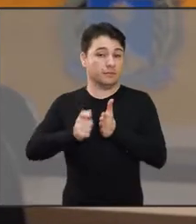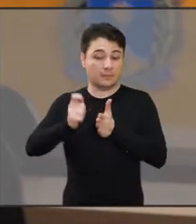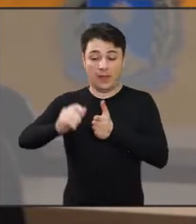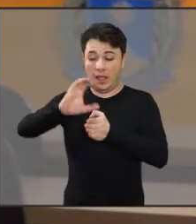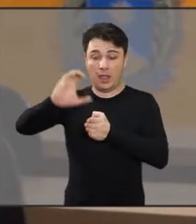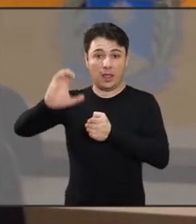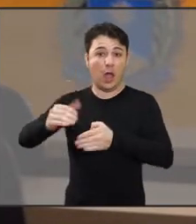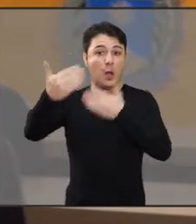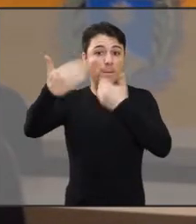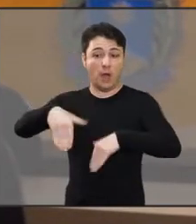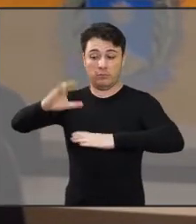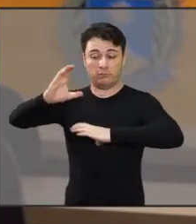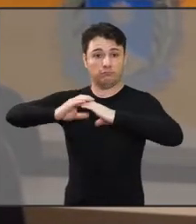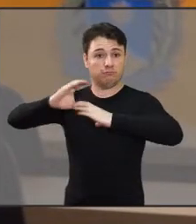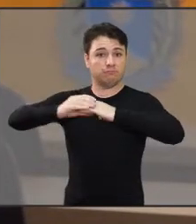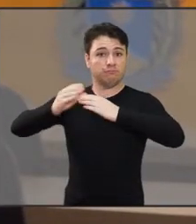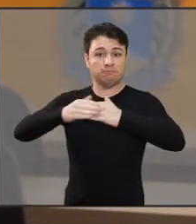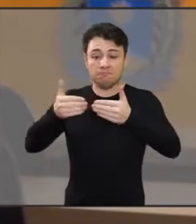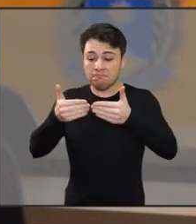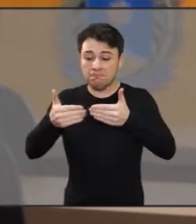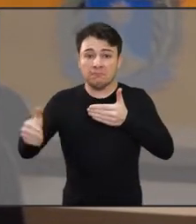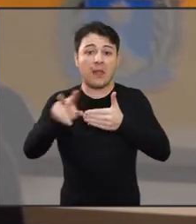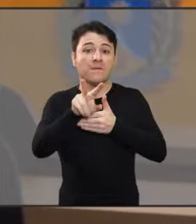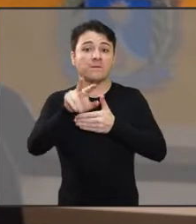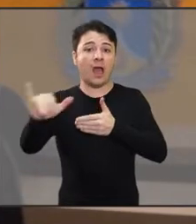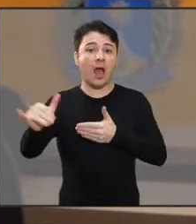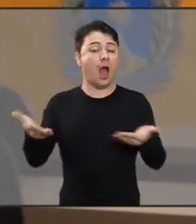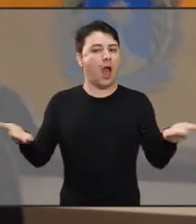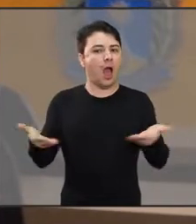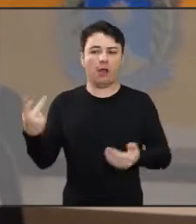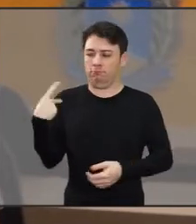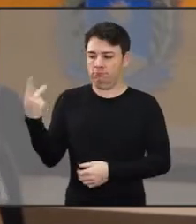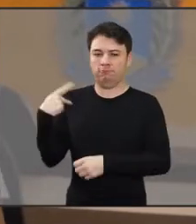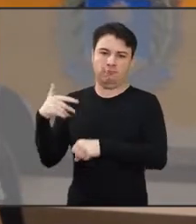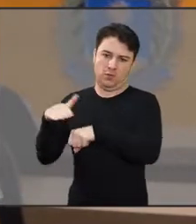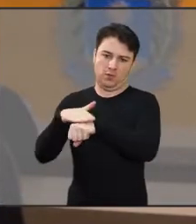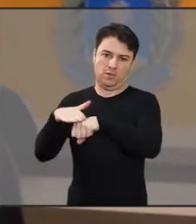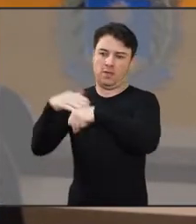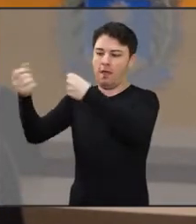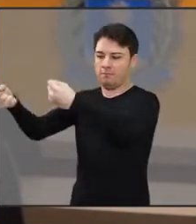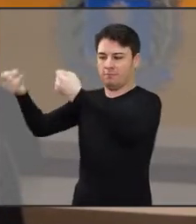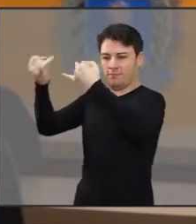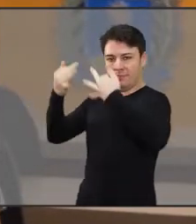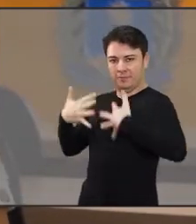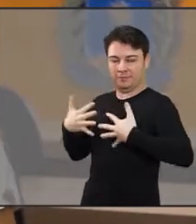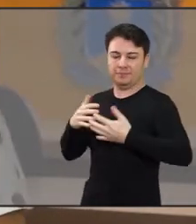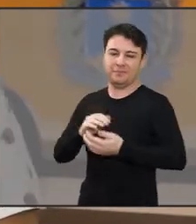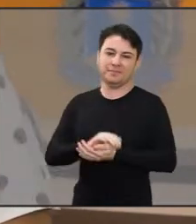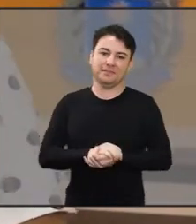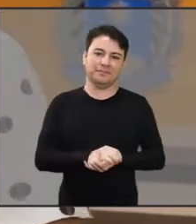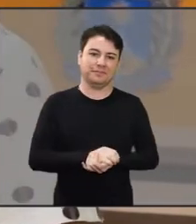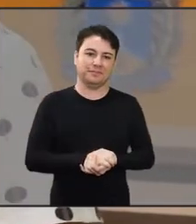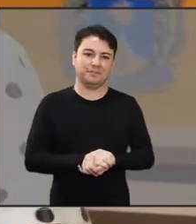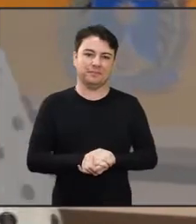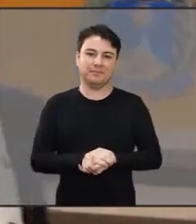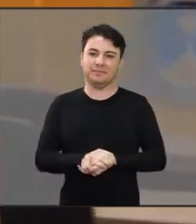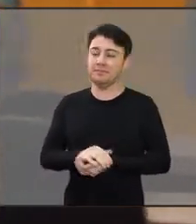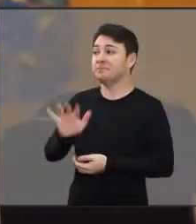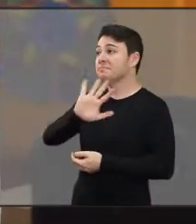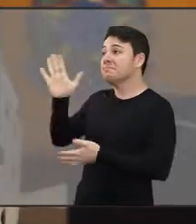Câmara Municipal de Araraquara está com inscrições abertas para concurso público. Vamos conferir detalhes sobre a